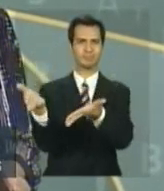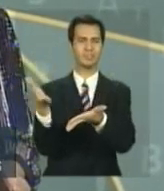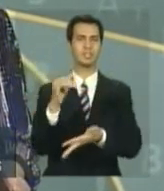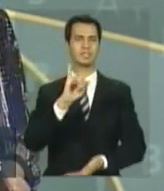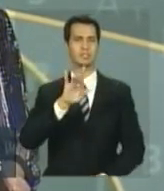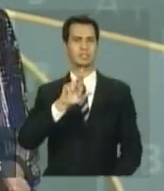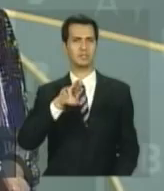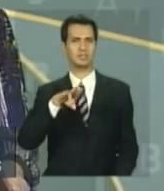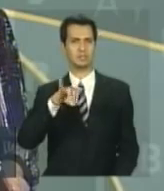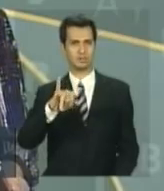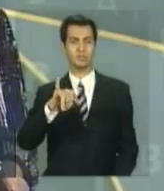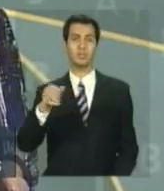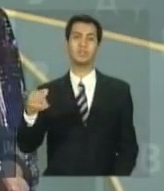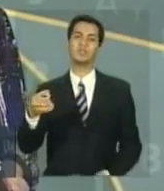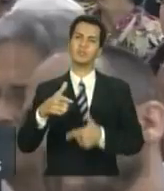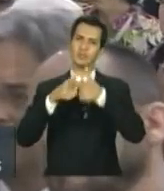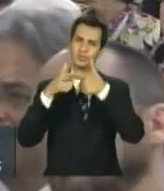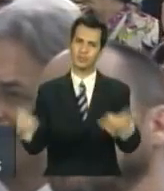novo desafio.